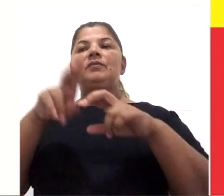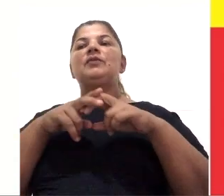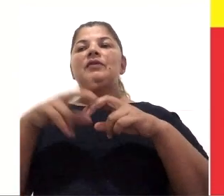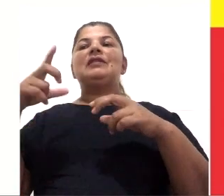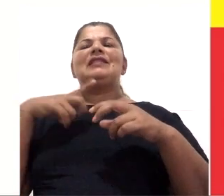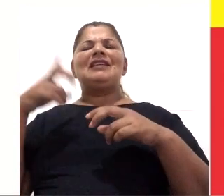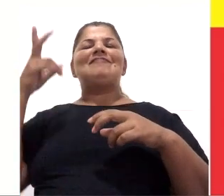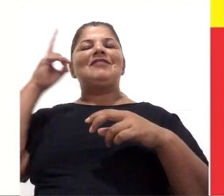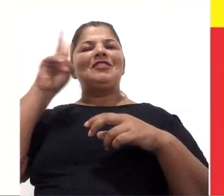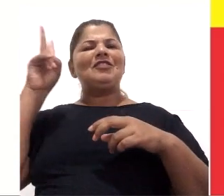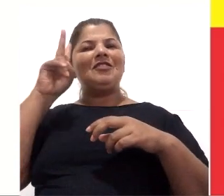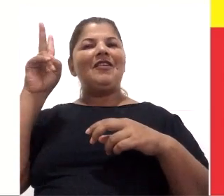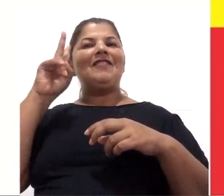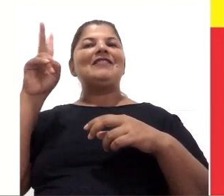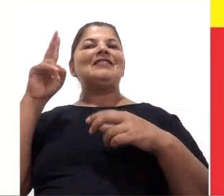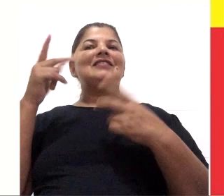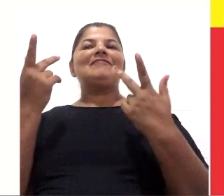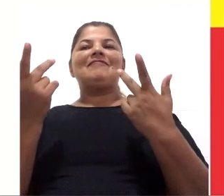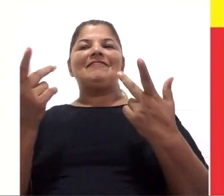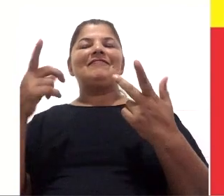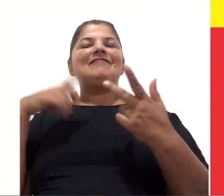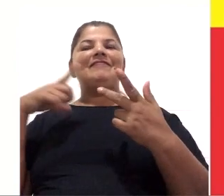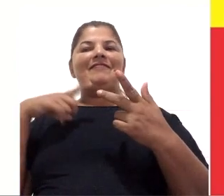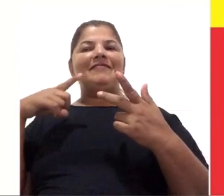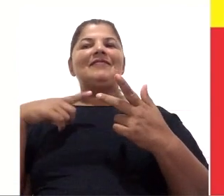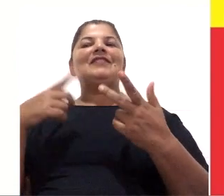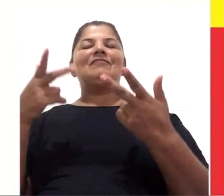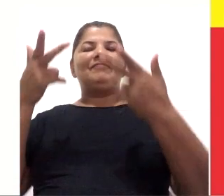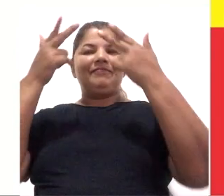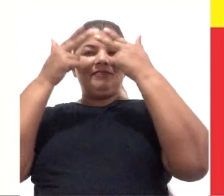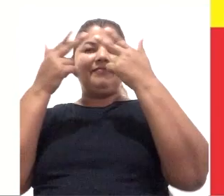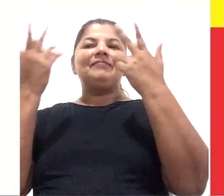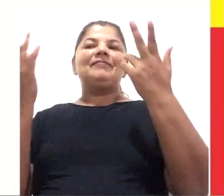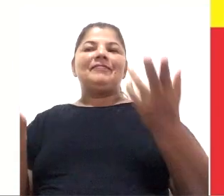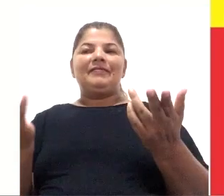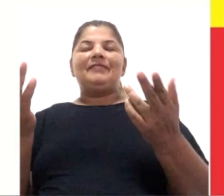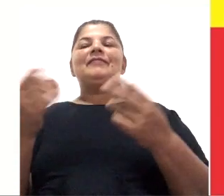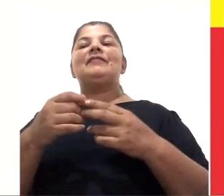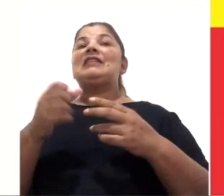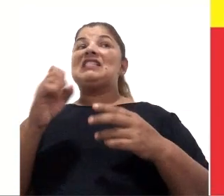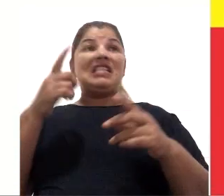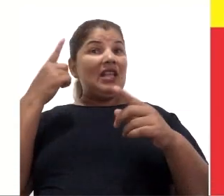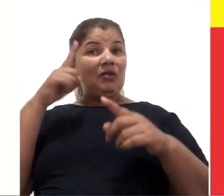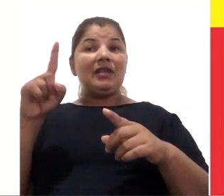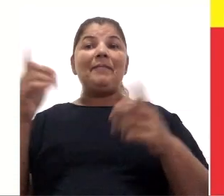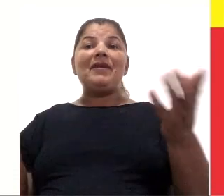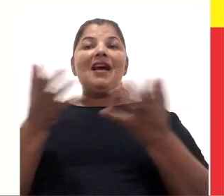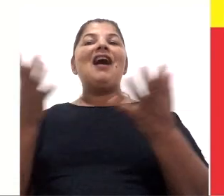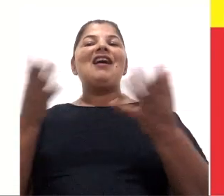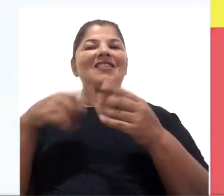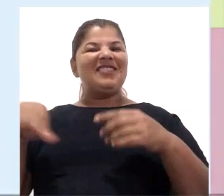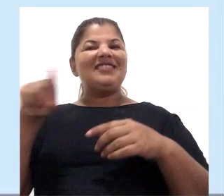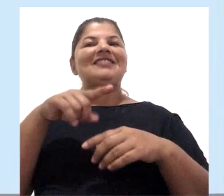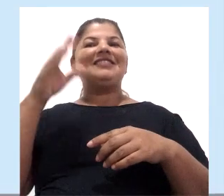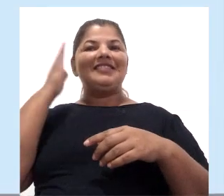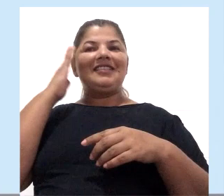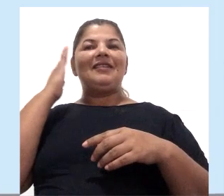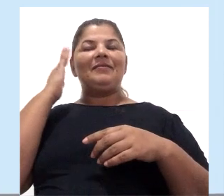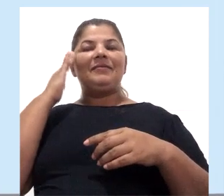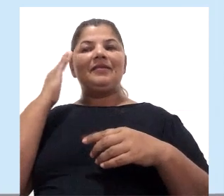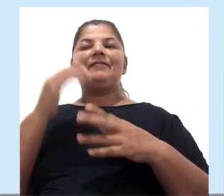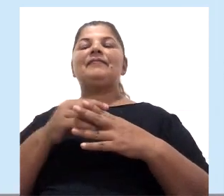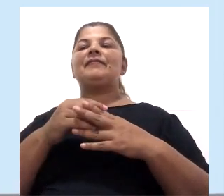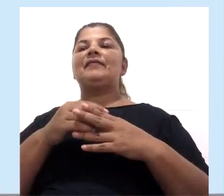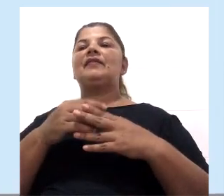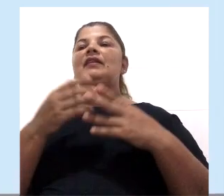Brasil, por isso que tem muita história aí o Fusca. Então, se você não sabe disso, acaba sabendo agora. Olha para mim, sétimo ano. Então,